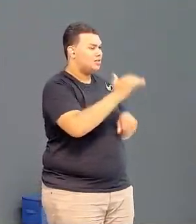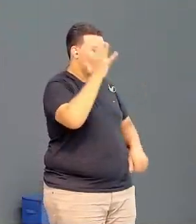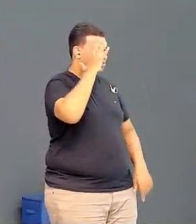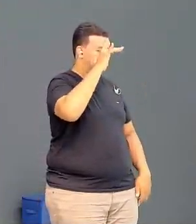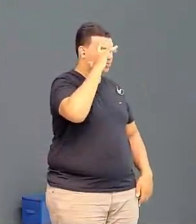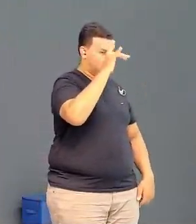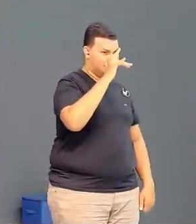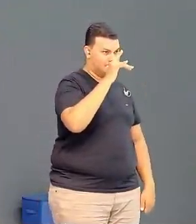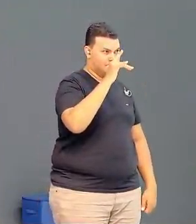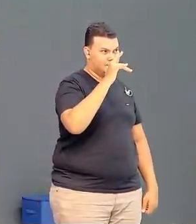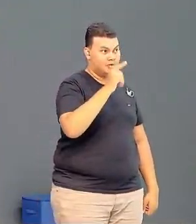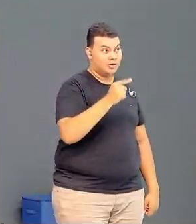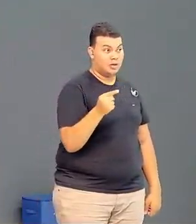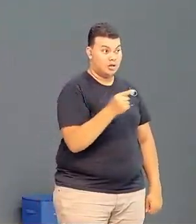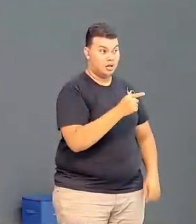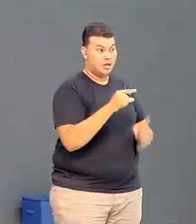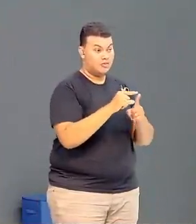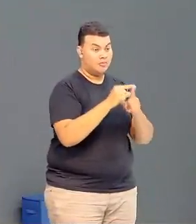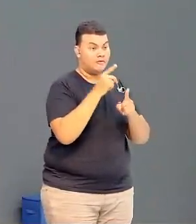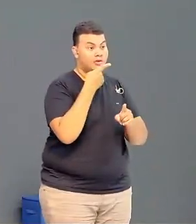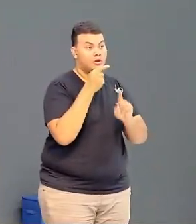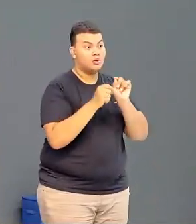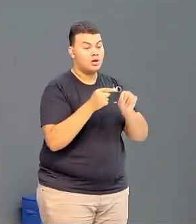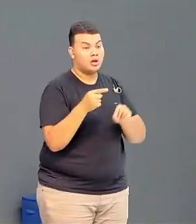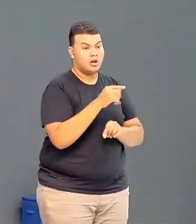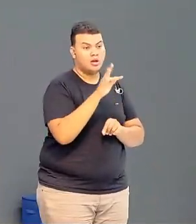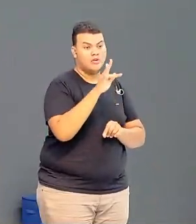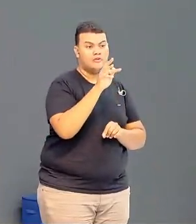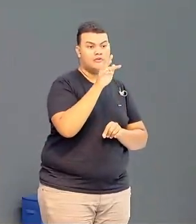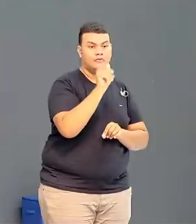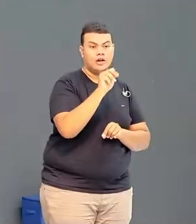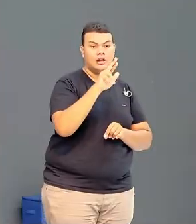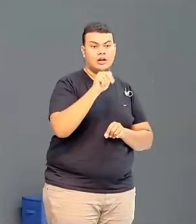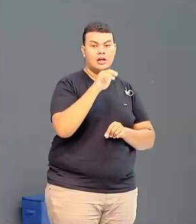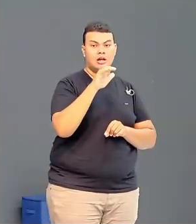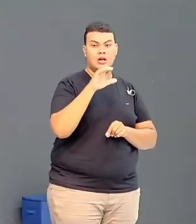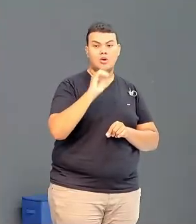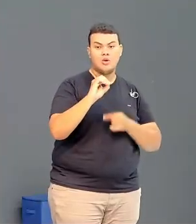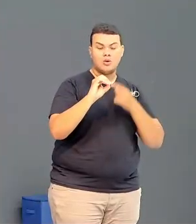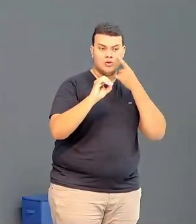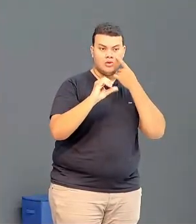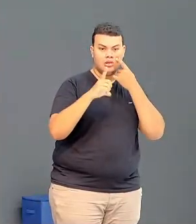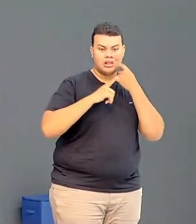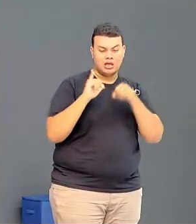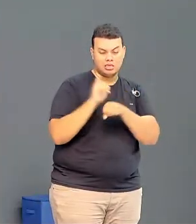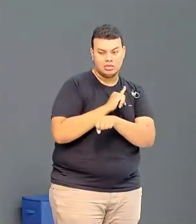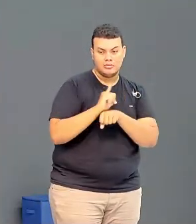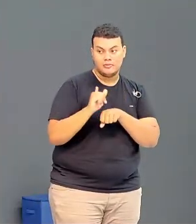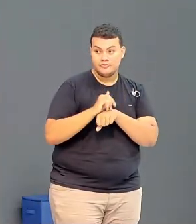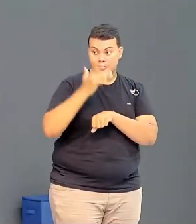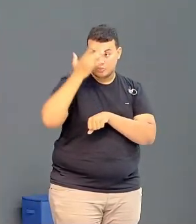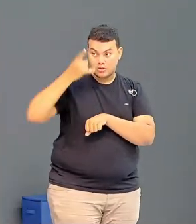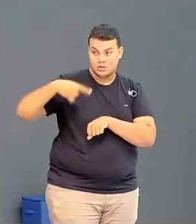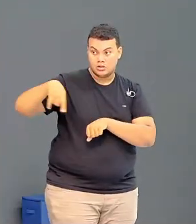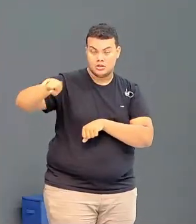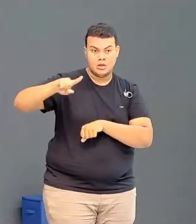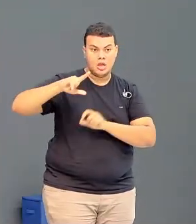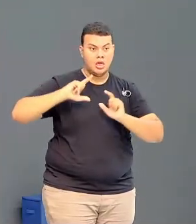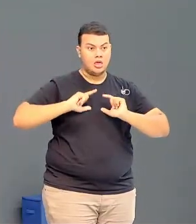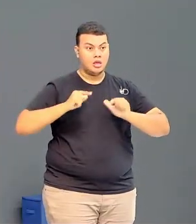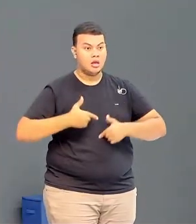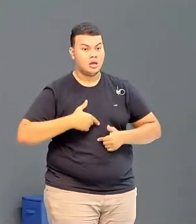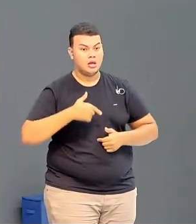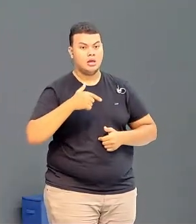A palavra diz que o faraó agiu com astúcia, e o povo que era mais numeroso, mais